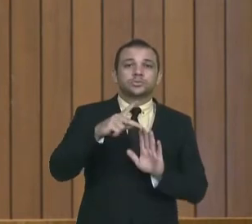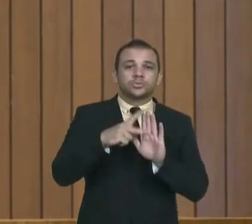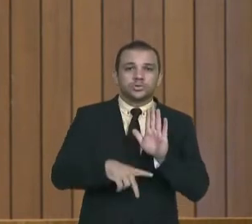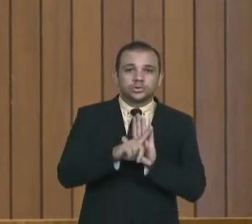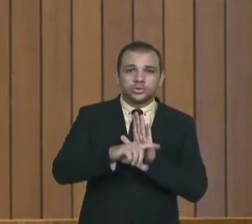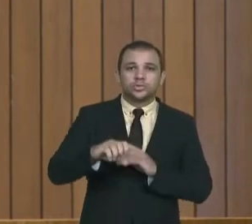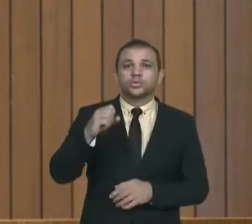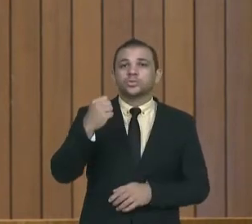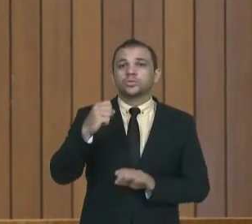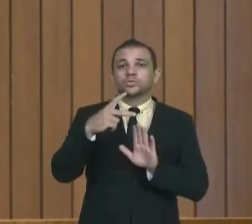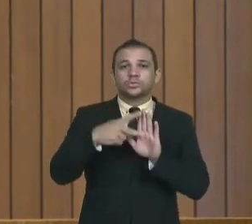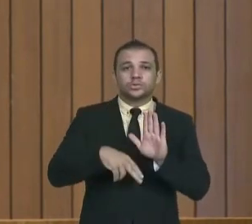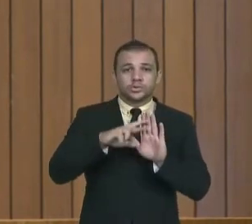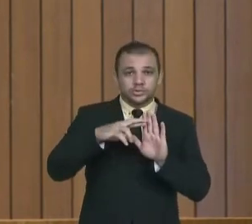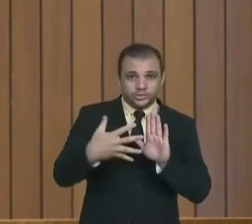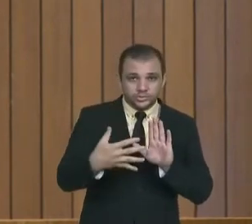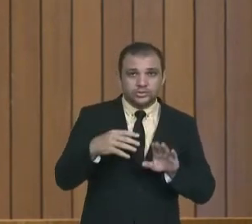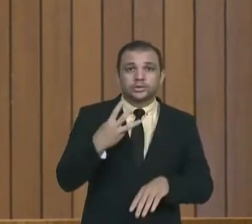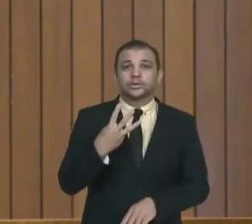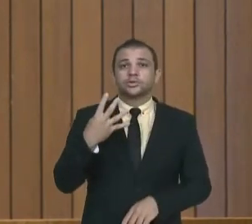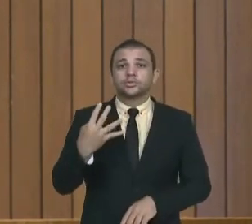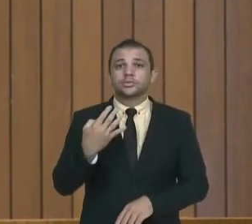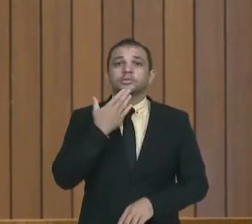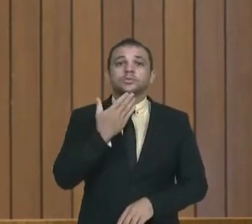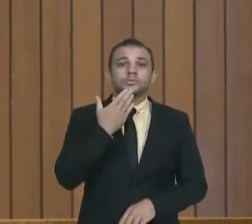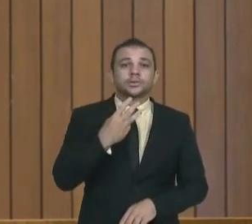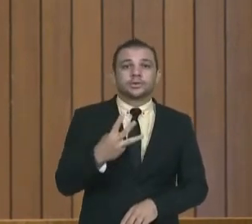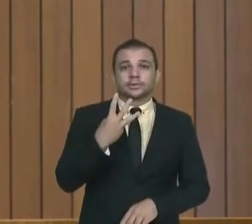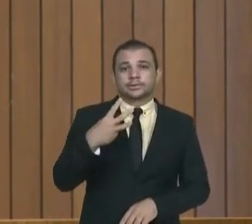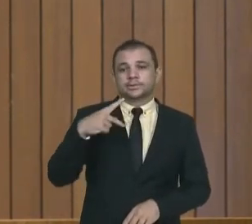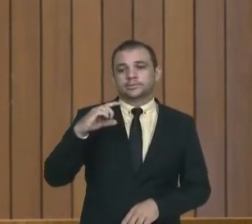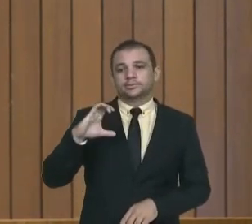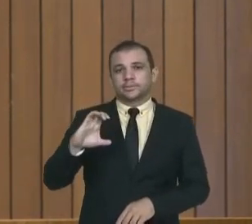de resolução, 34 requerimentos e 3 PECs.